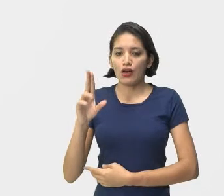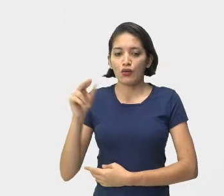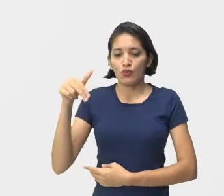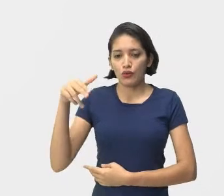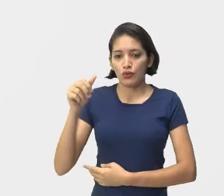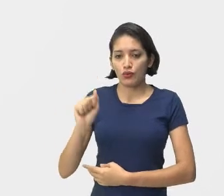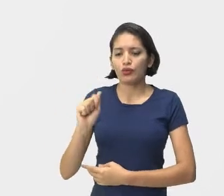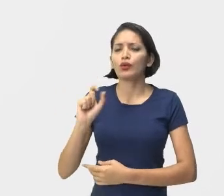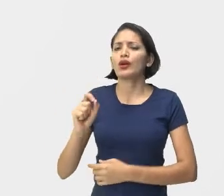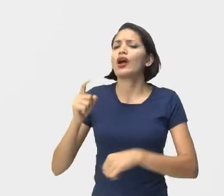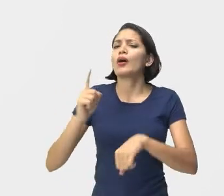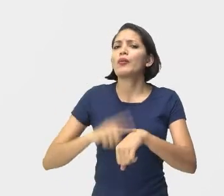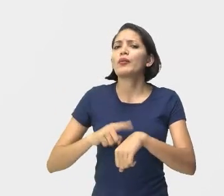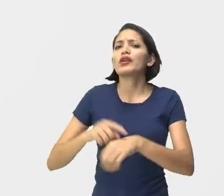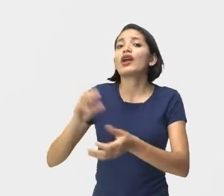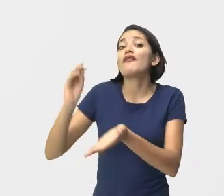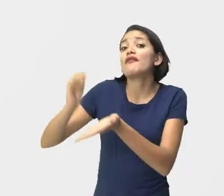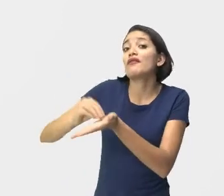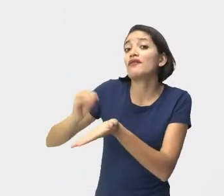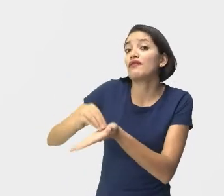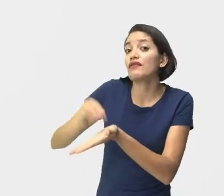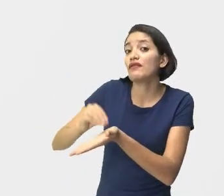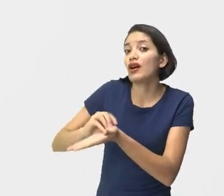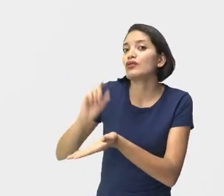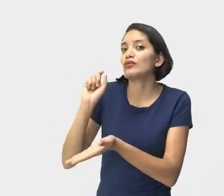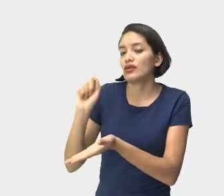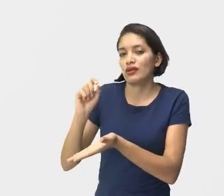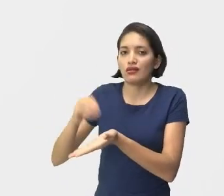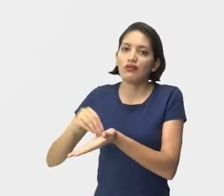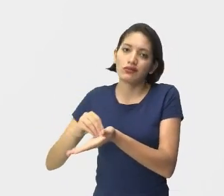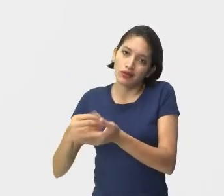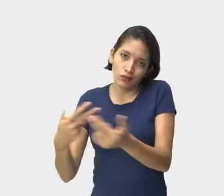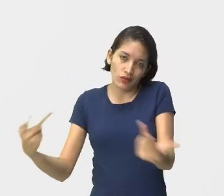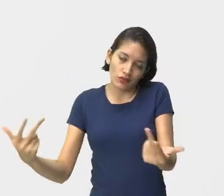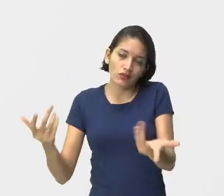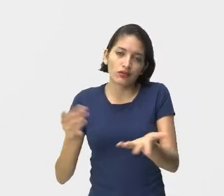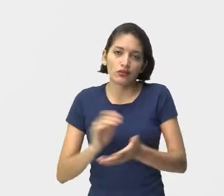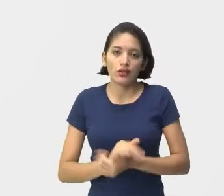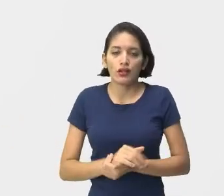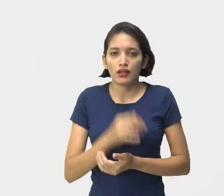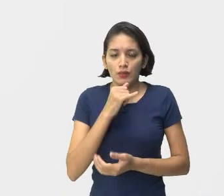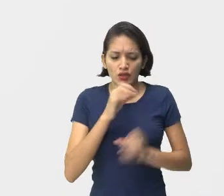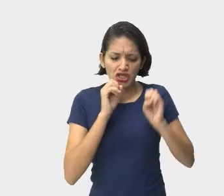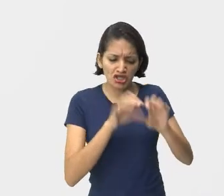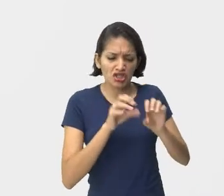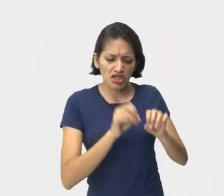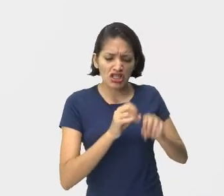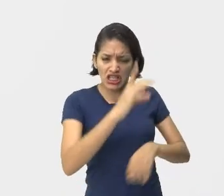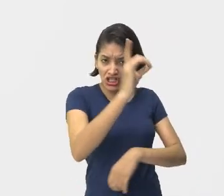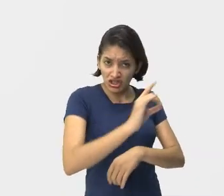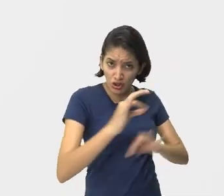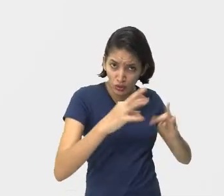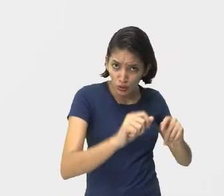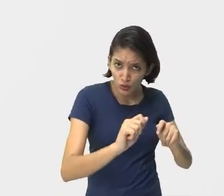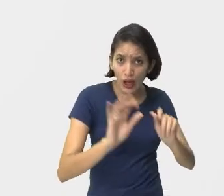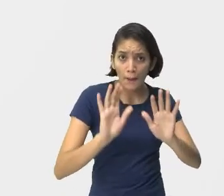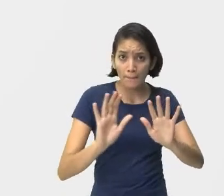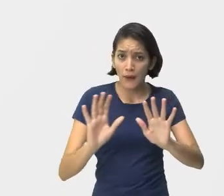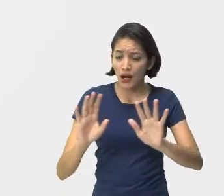é aquele momento da falta, né? Dizem que educação é direito de todos, mas nem todos